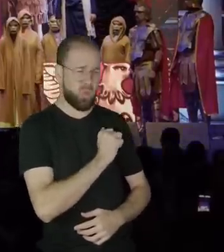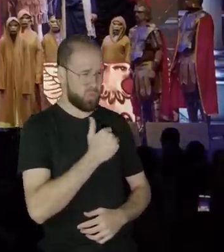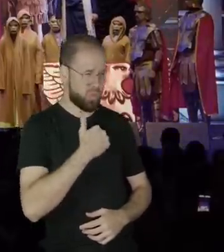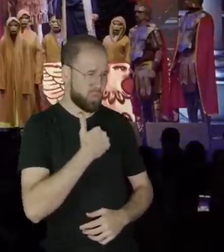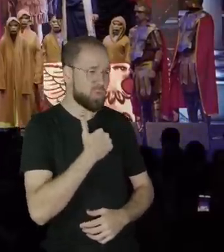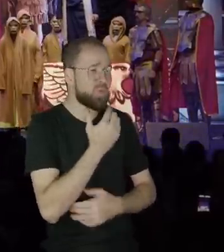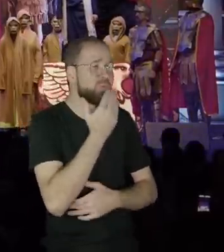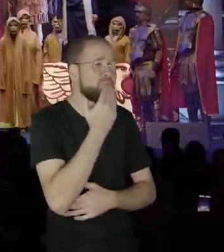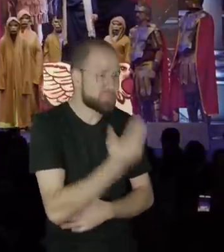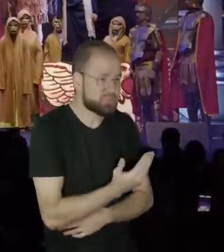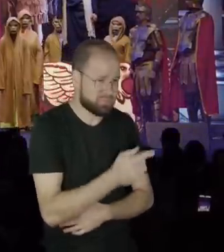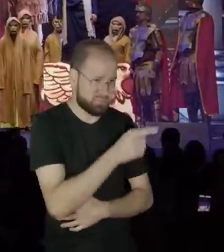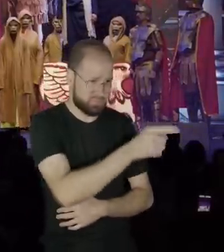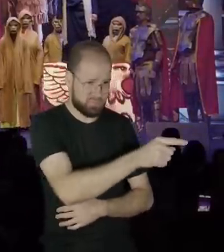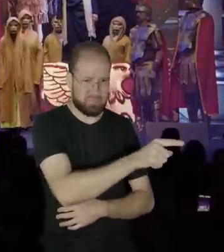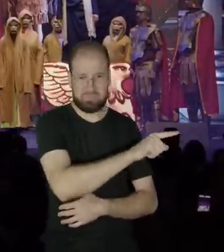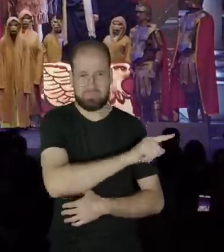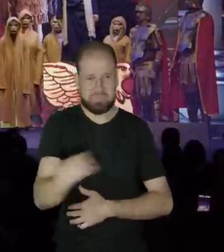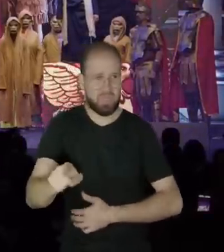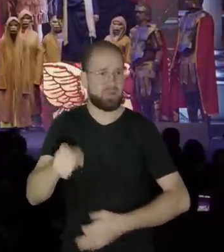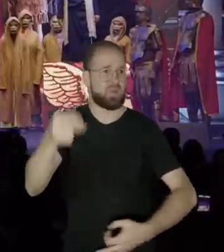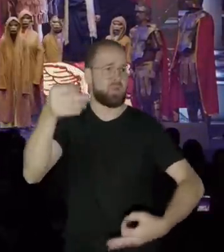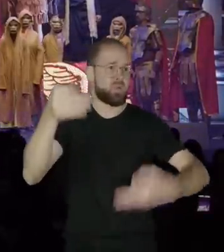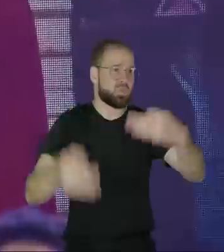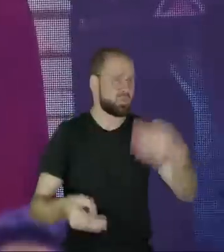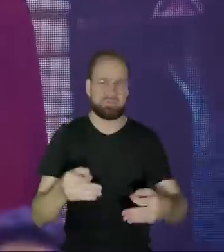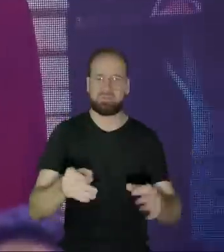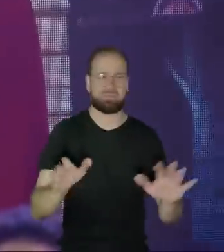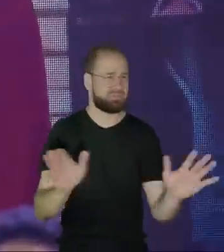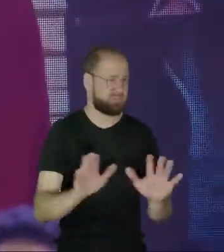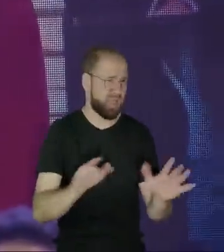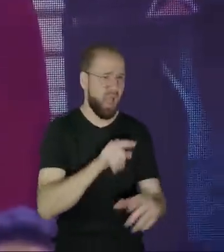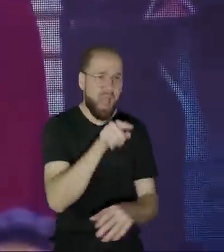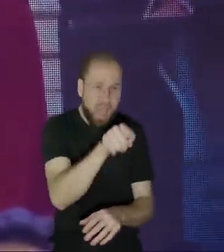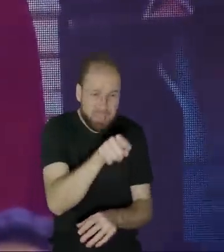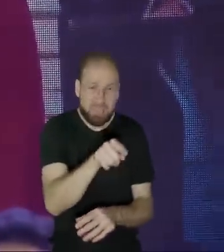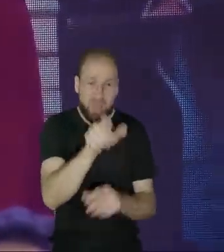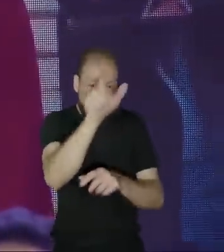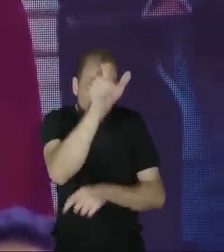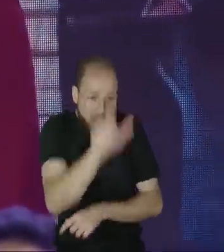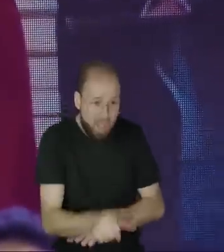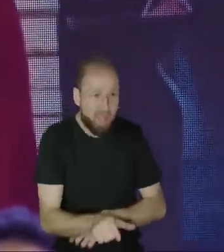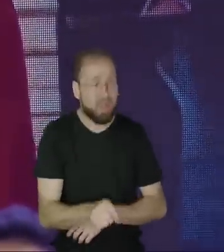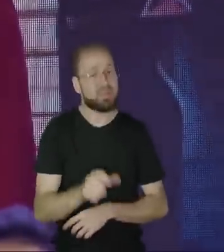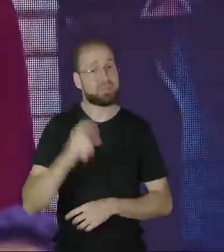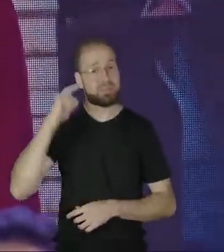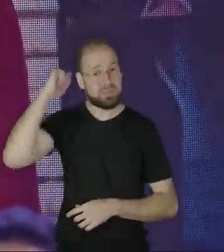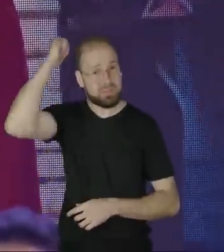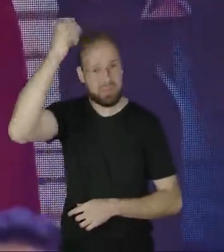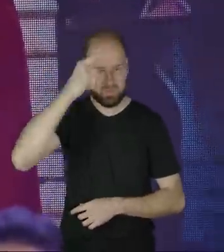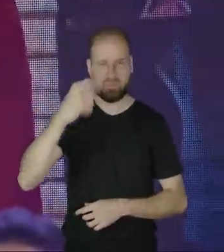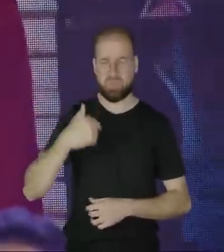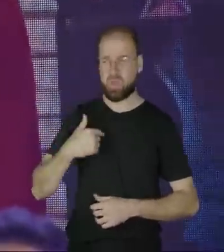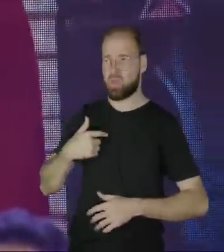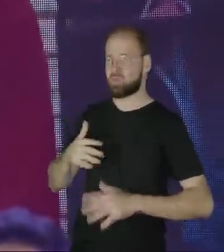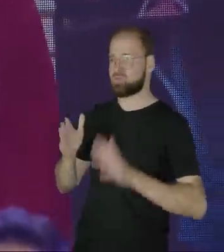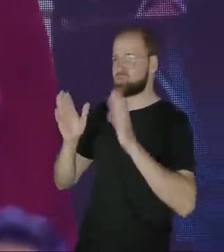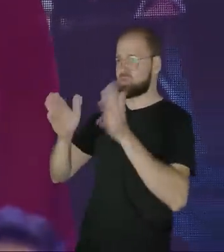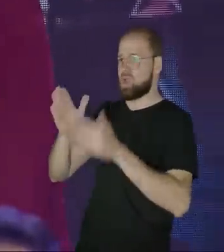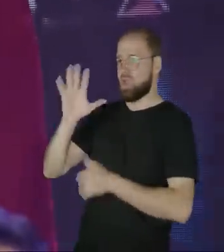não condene este galileu. Este homem é santo. Já tomei a minha